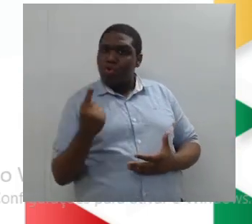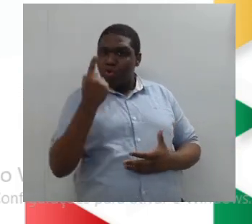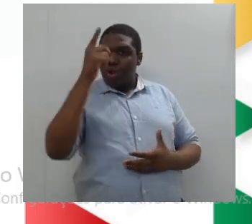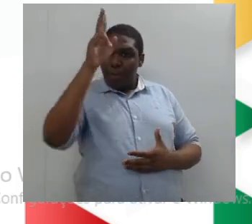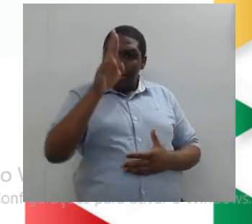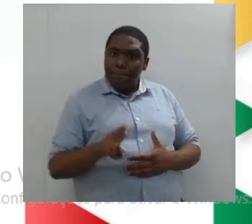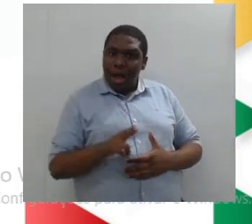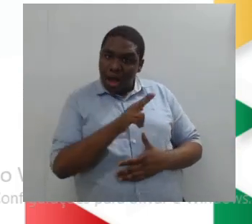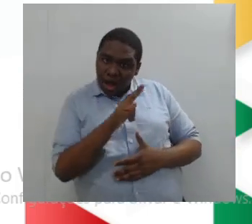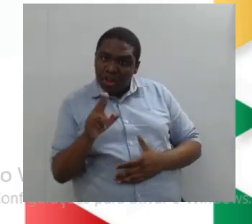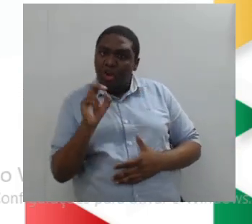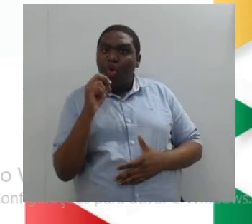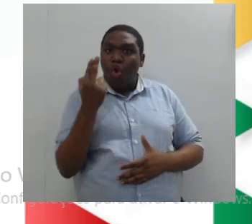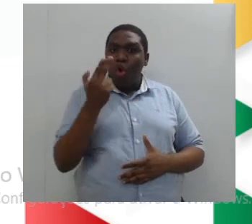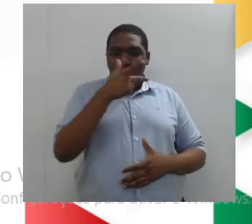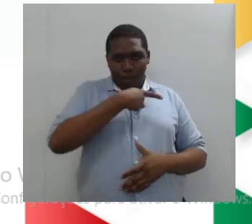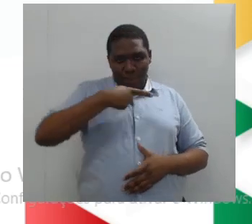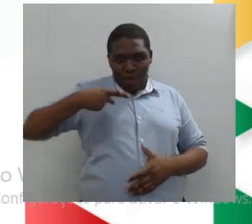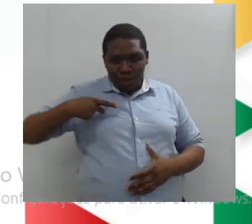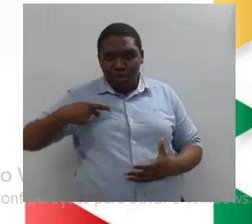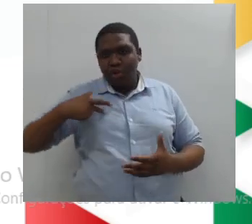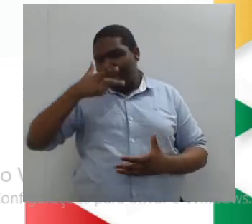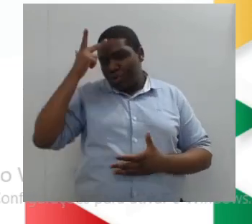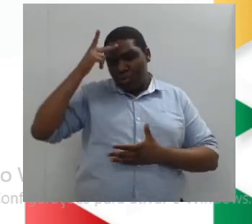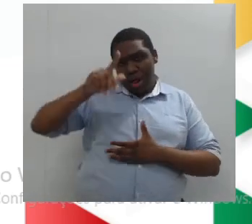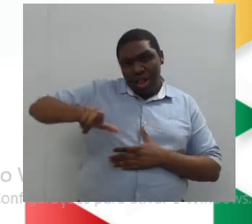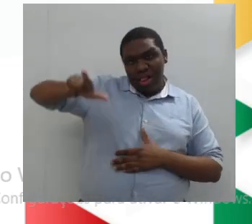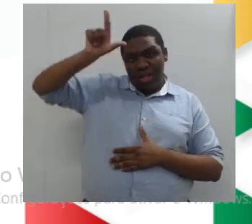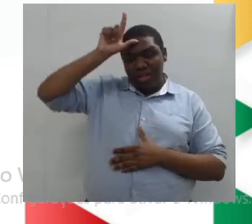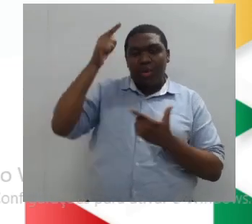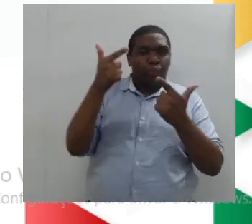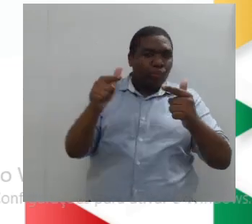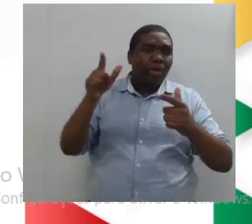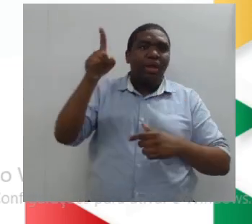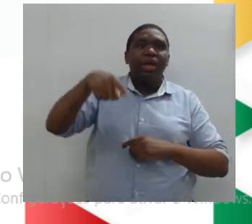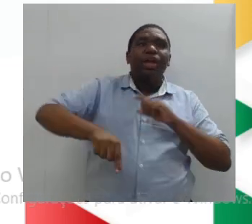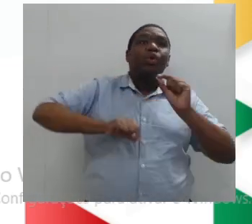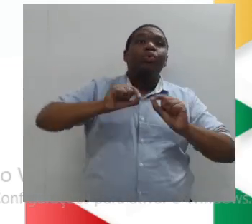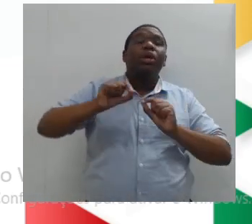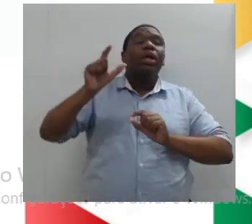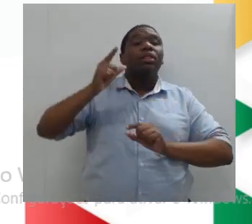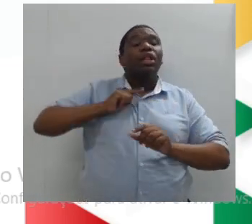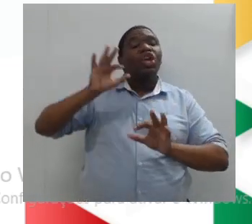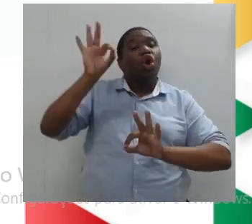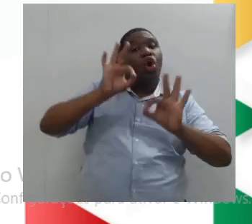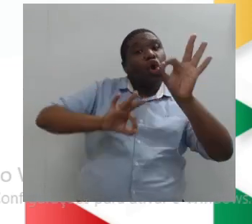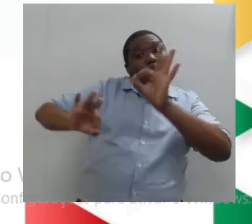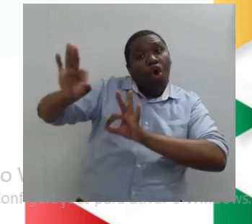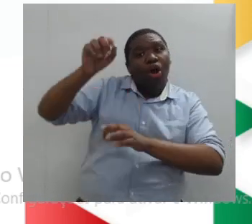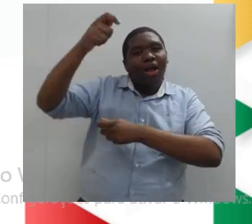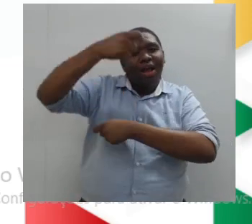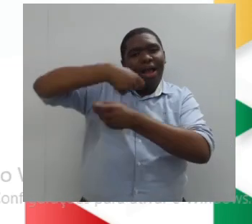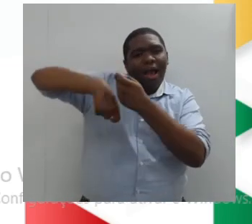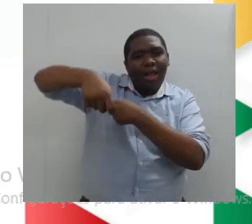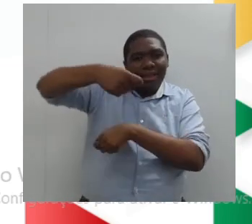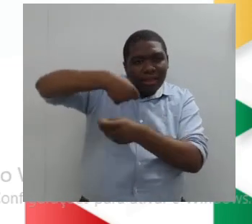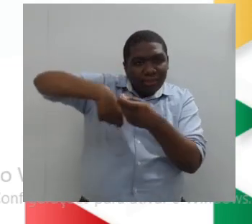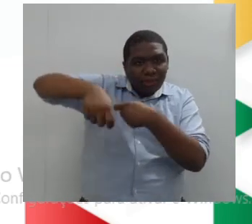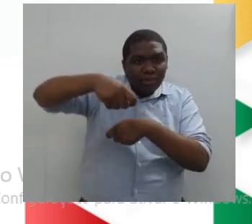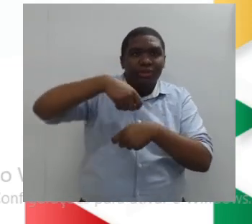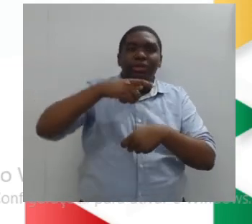padre ou pastor, ou seja, de reverendo, de líder. O que existe é uma ordem administrativa formada